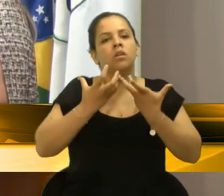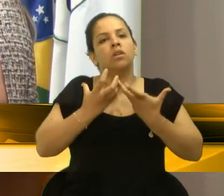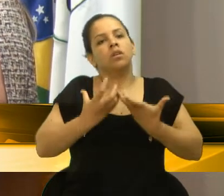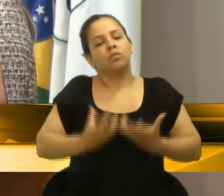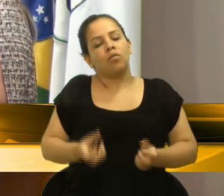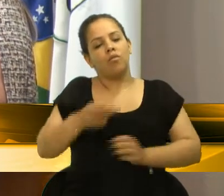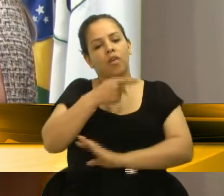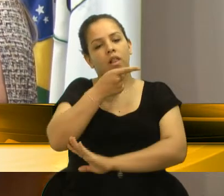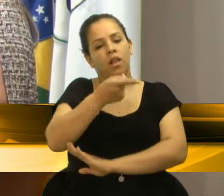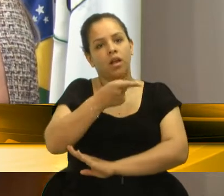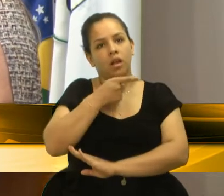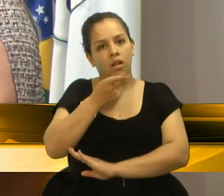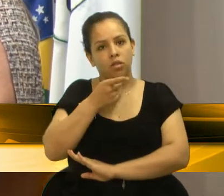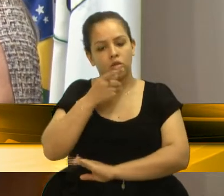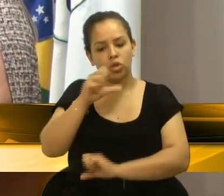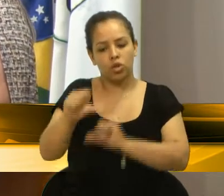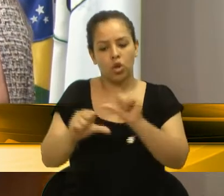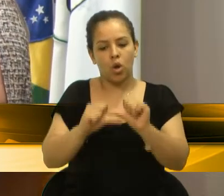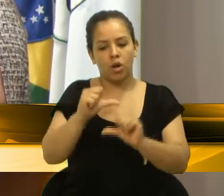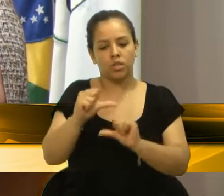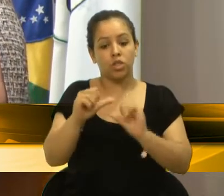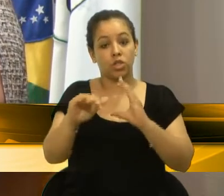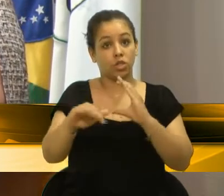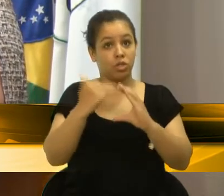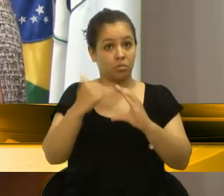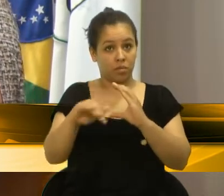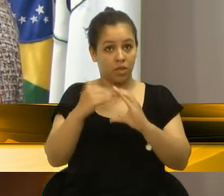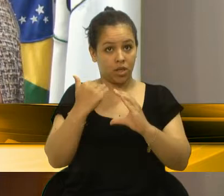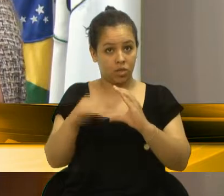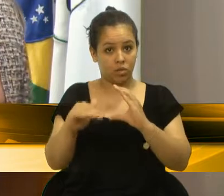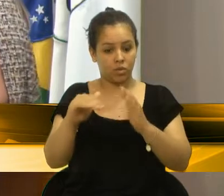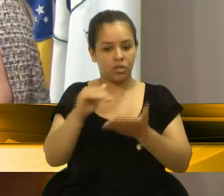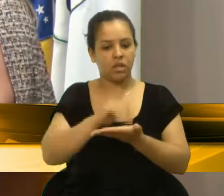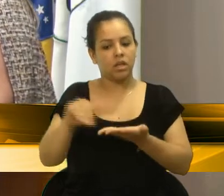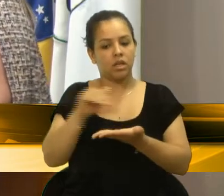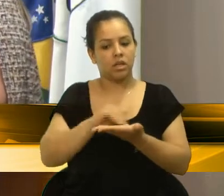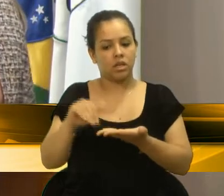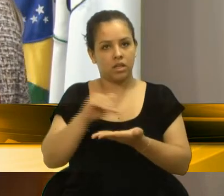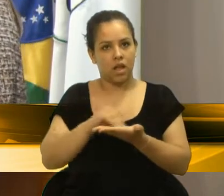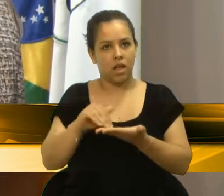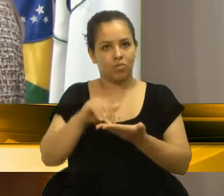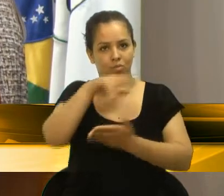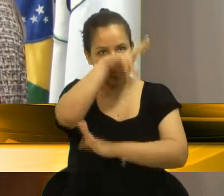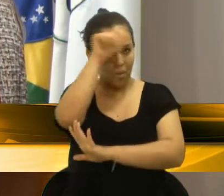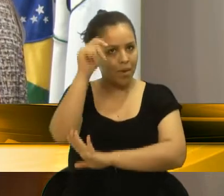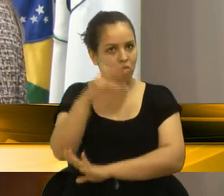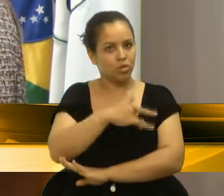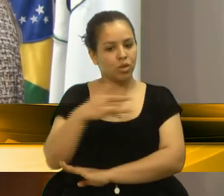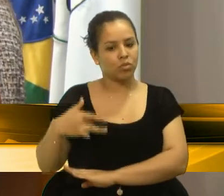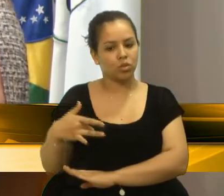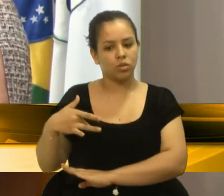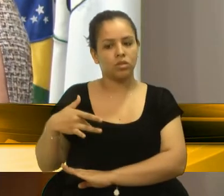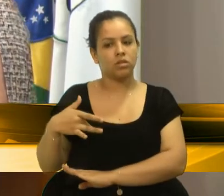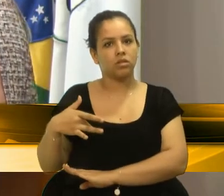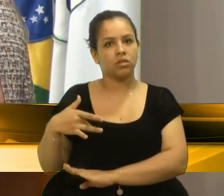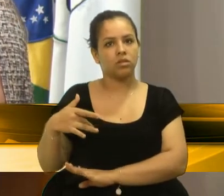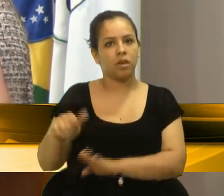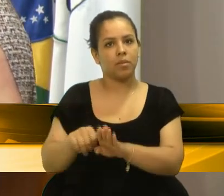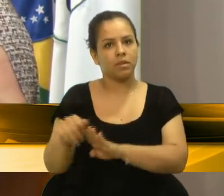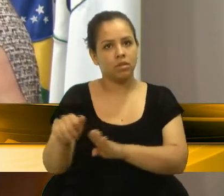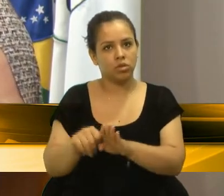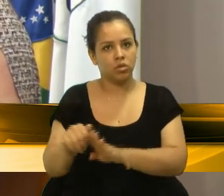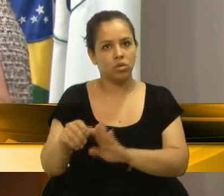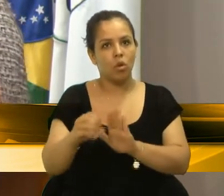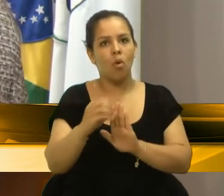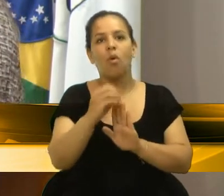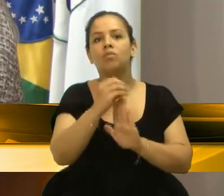explanado trocas de e-mails do secretário municipal de saúde, encaminhamentos de ofício ao